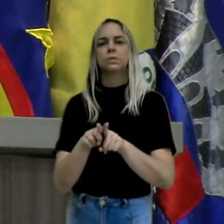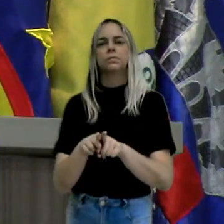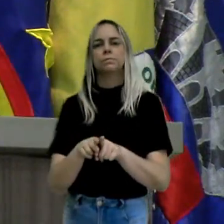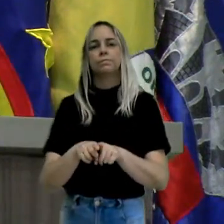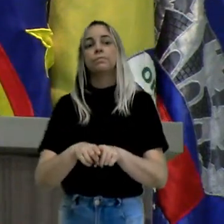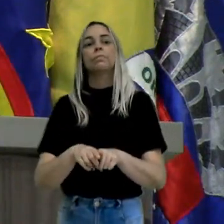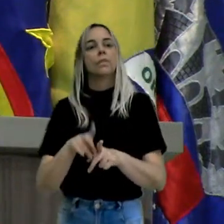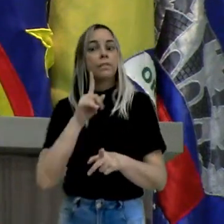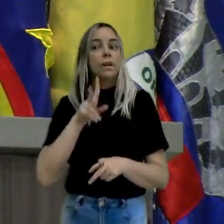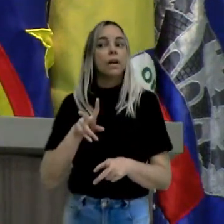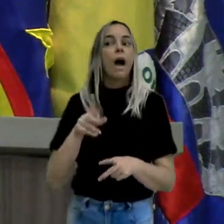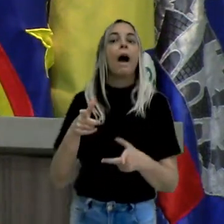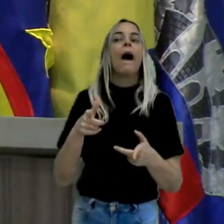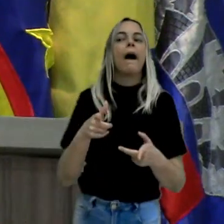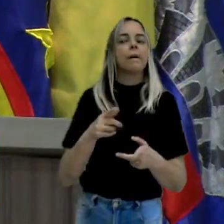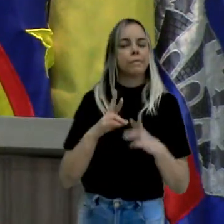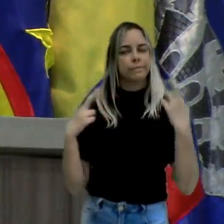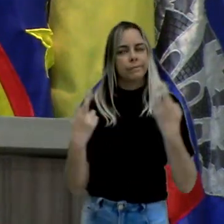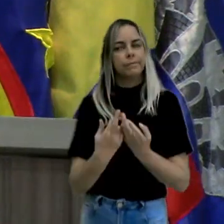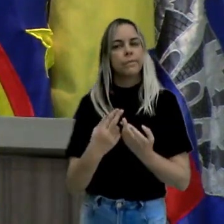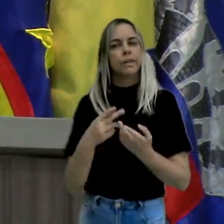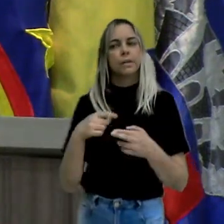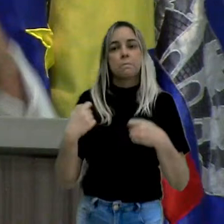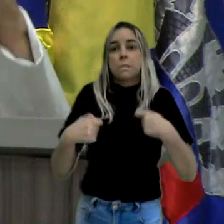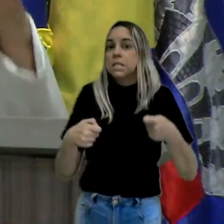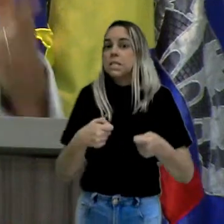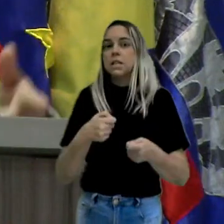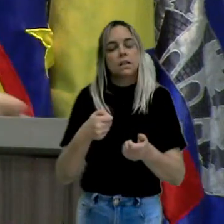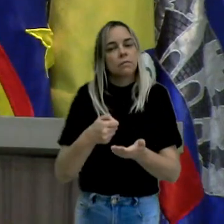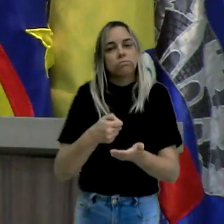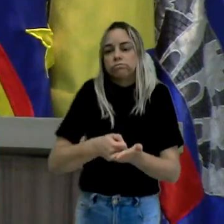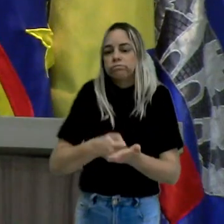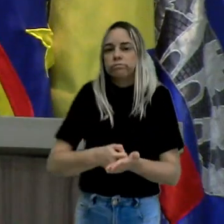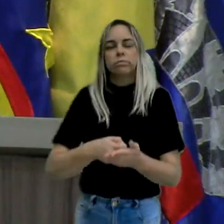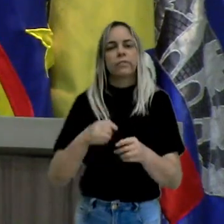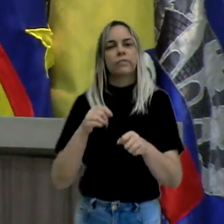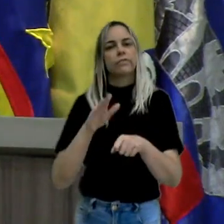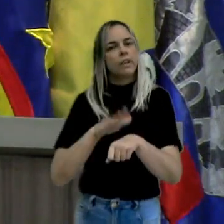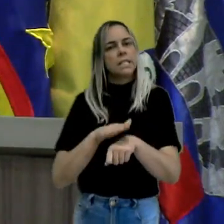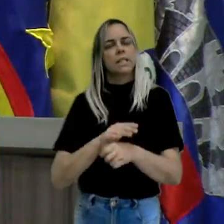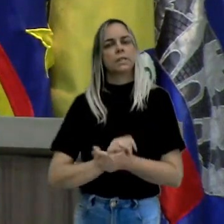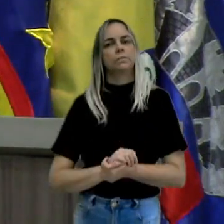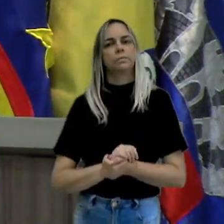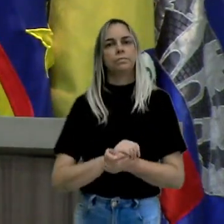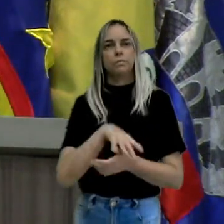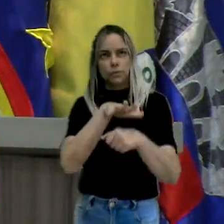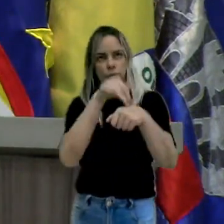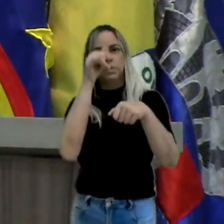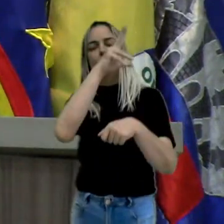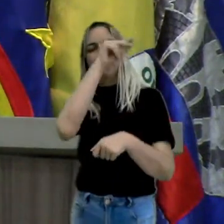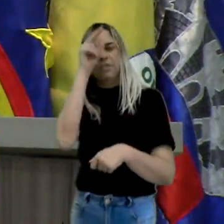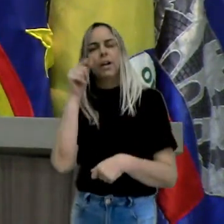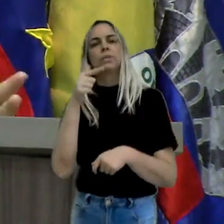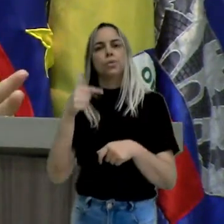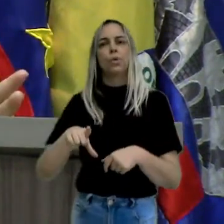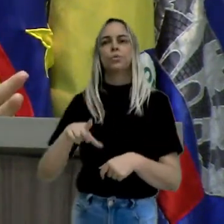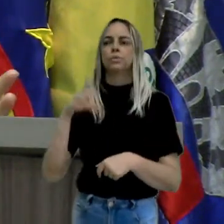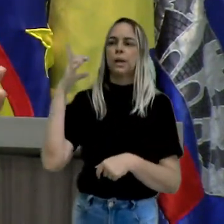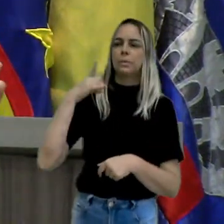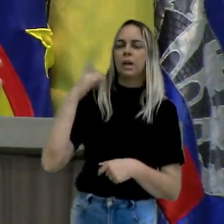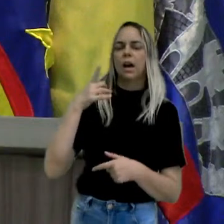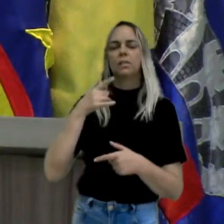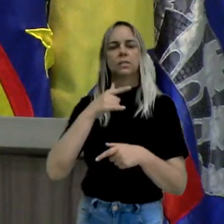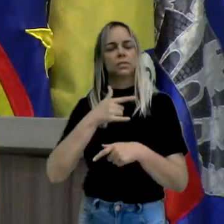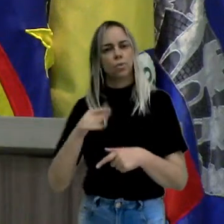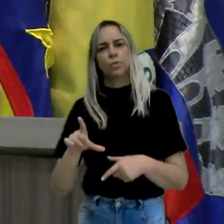fazer alguma coisa, porque ninguém aguenta mais. Tem que falar com o deputado, com o prefeito novamente, para, infelizmente, a gente